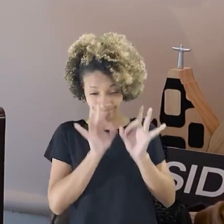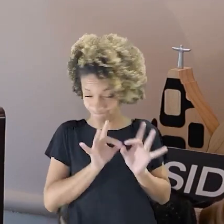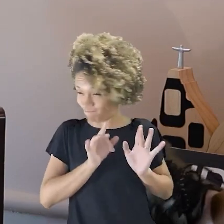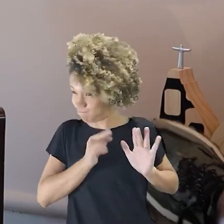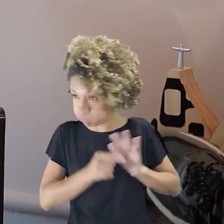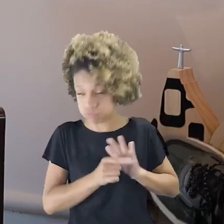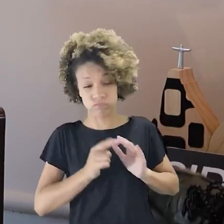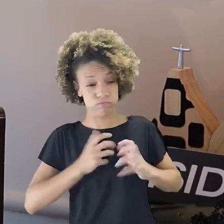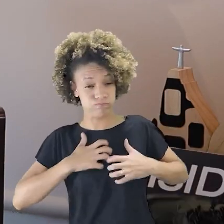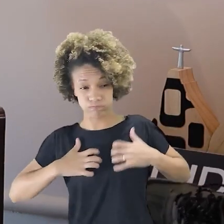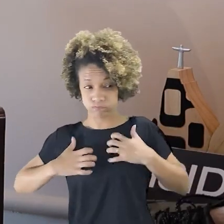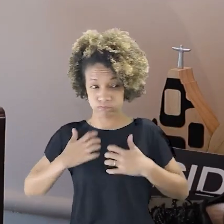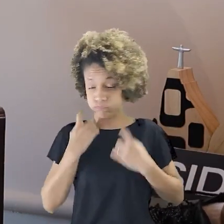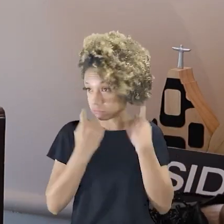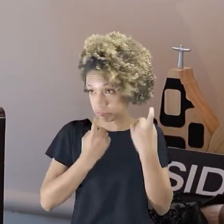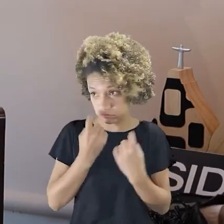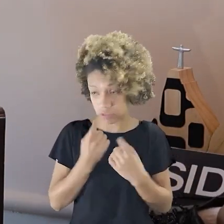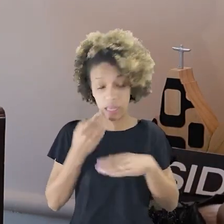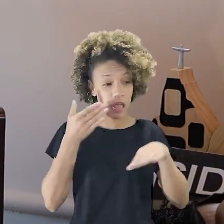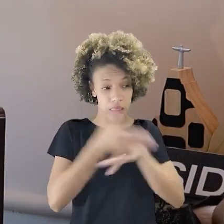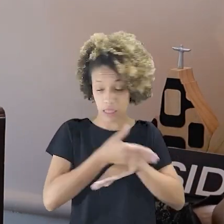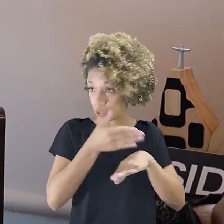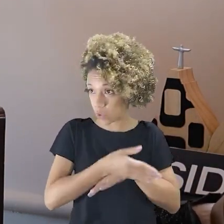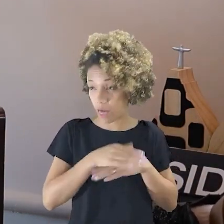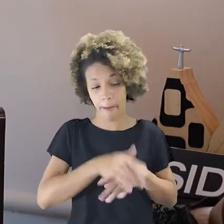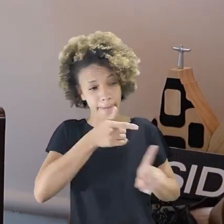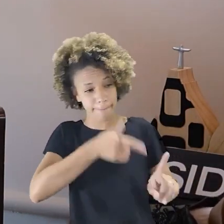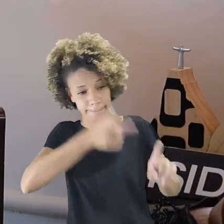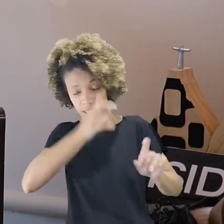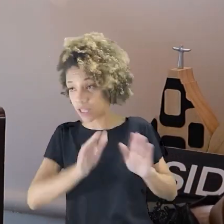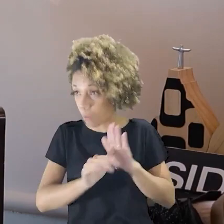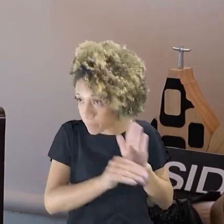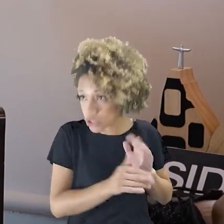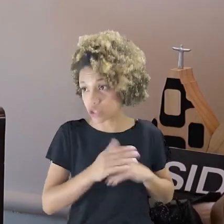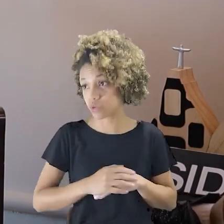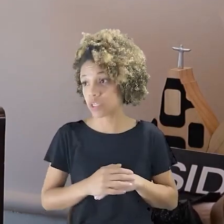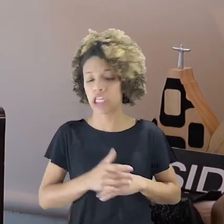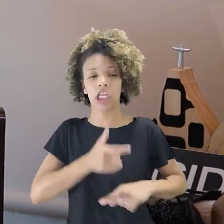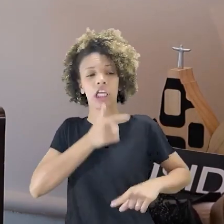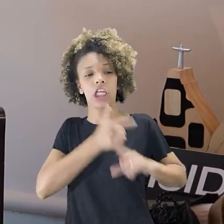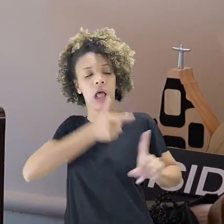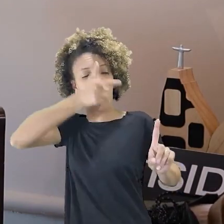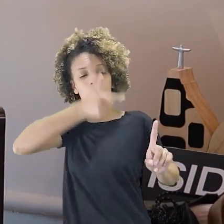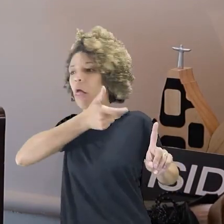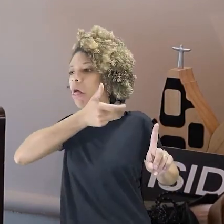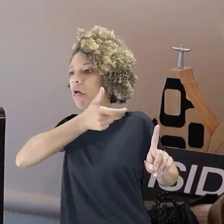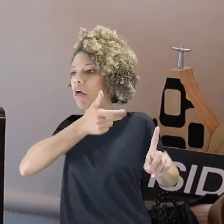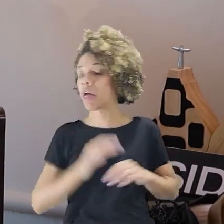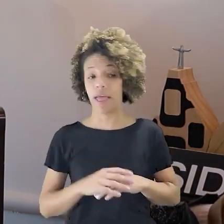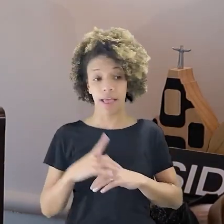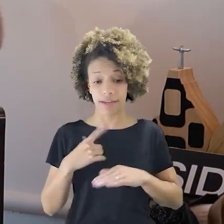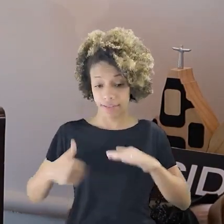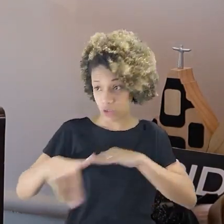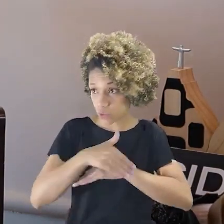extremo combate, nervosismo. Ele está indo lá matar o bandido que está com um cara com uma pistola na cabeça. Ele